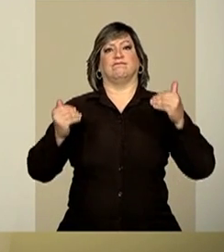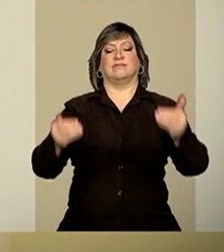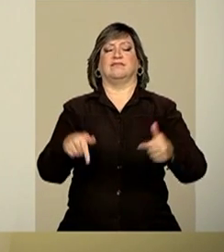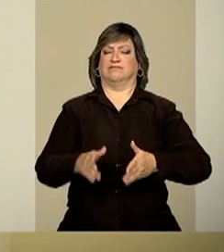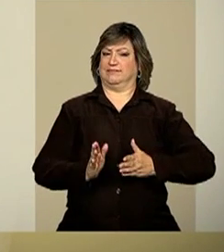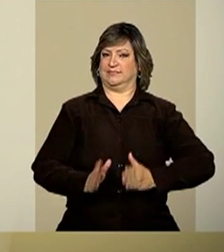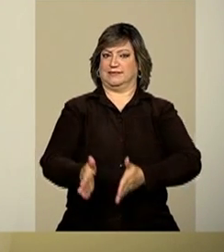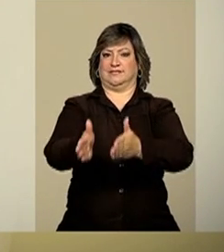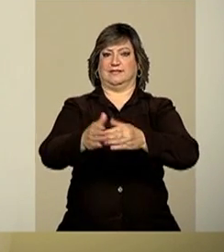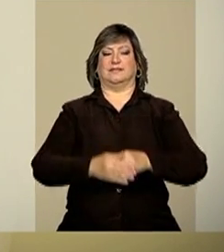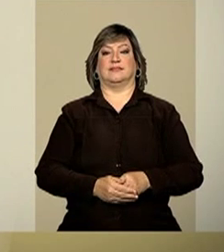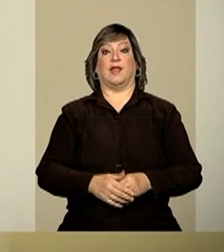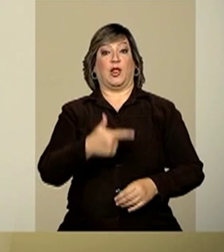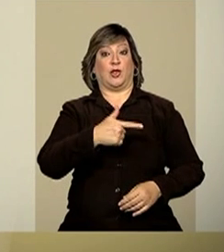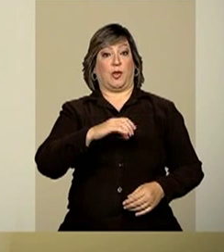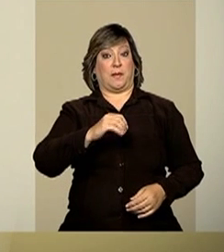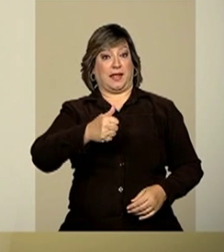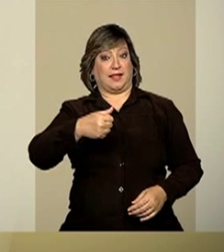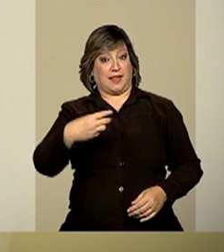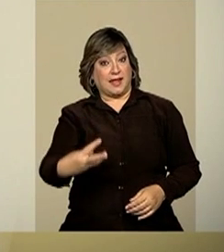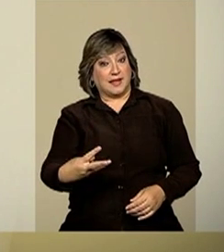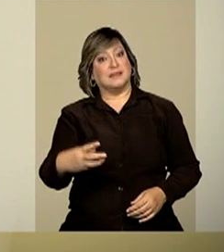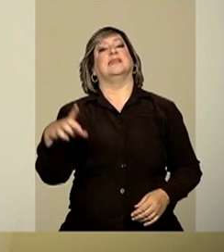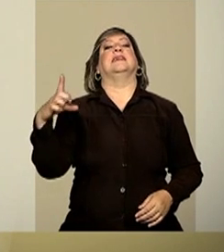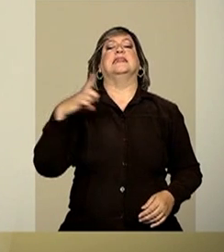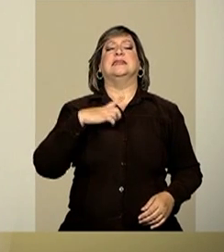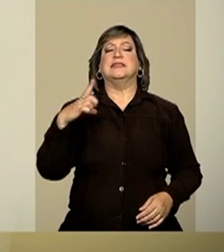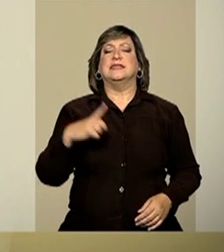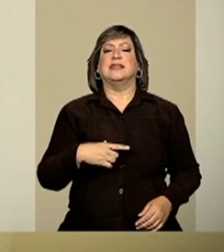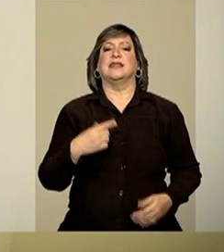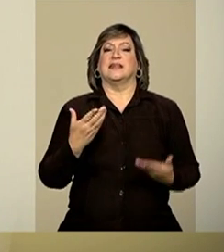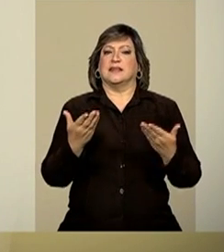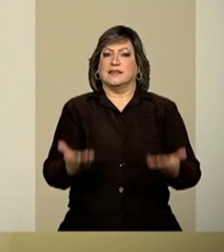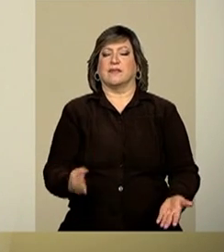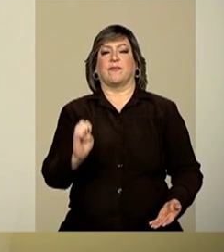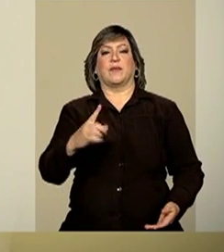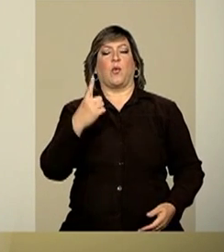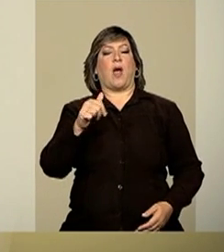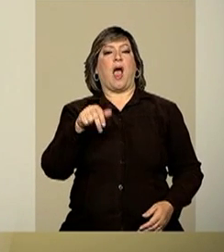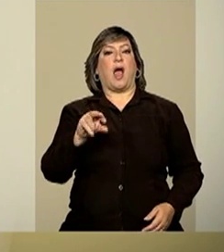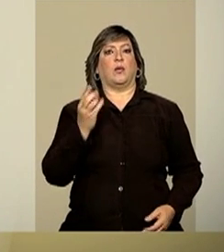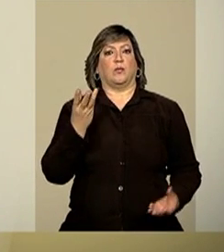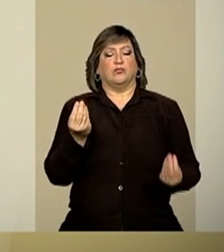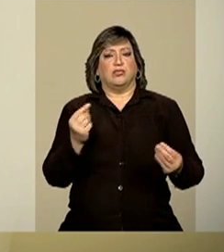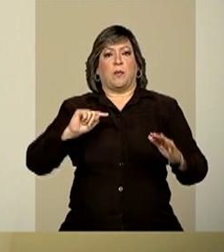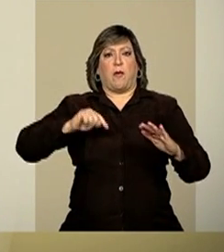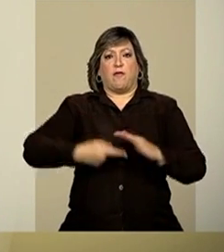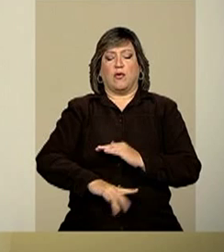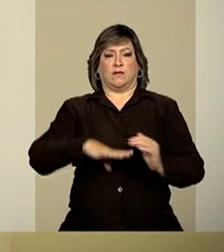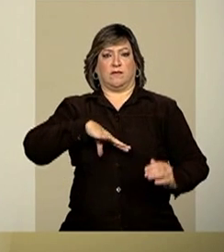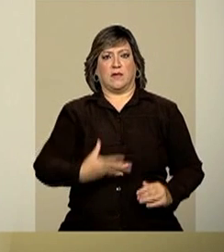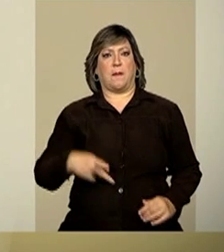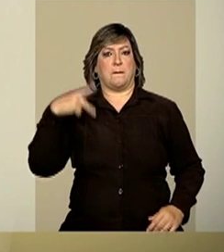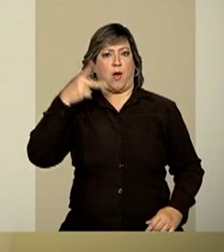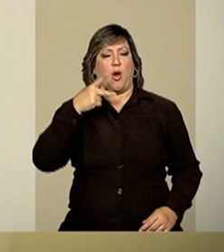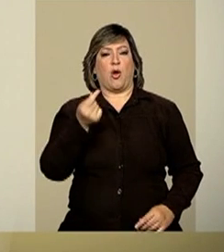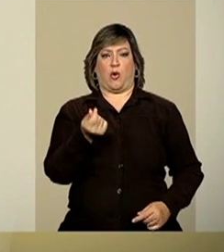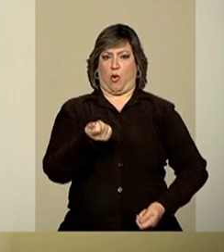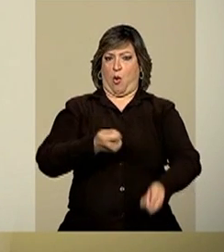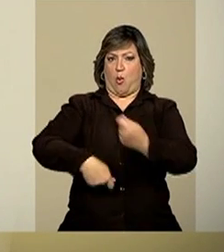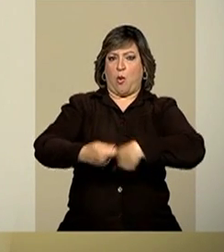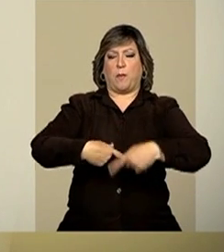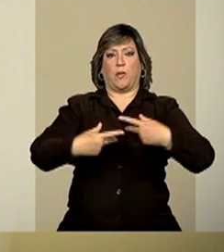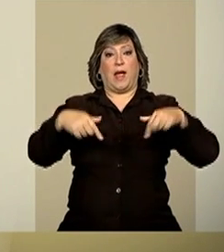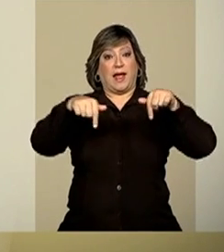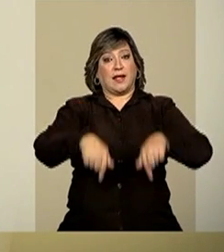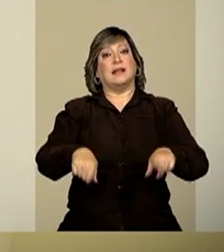marcha. 2013 tem sido um ano de intensos desafios políticos e econômicos aqui e